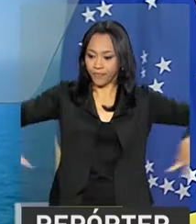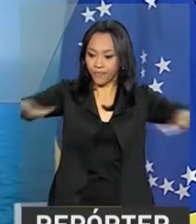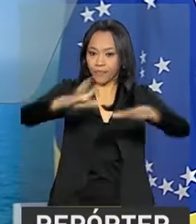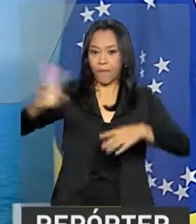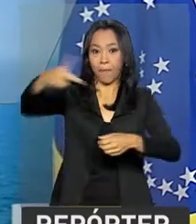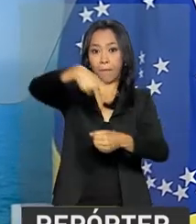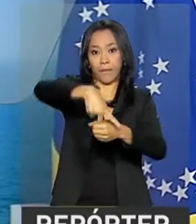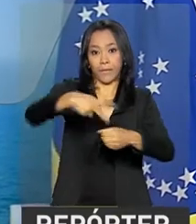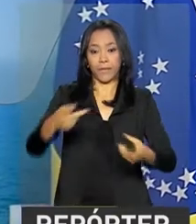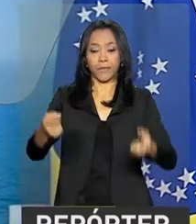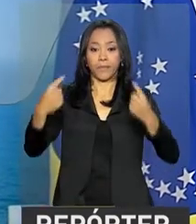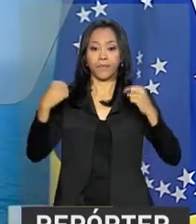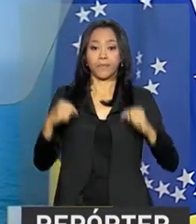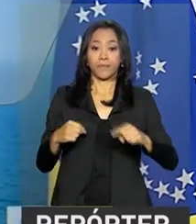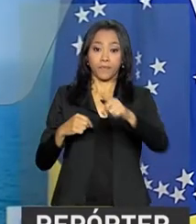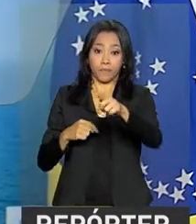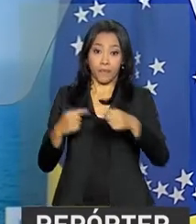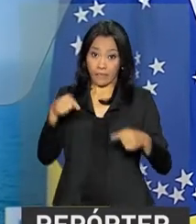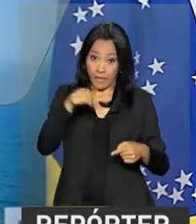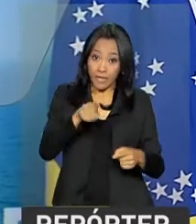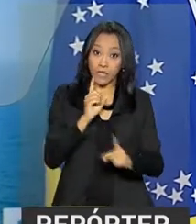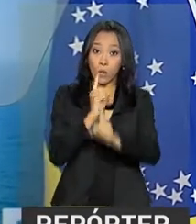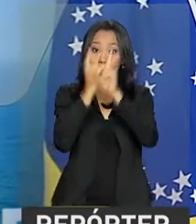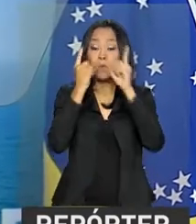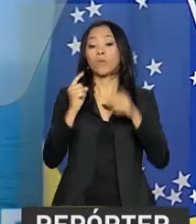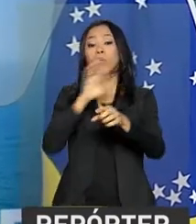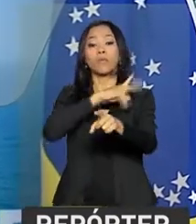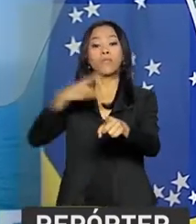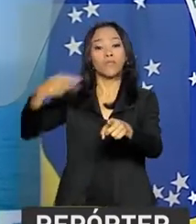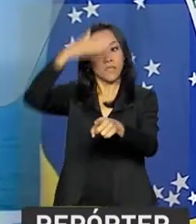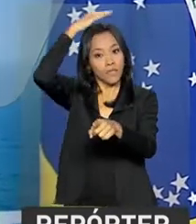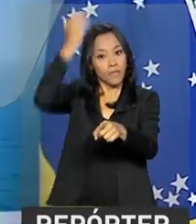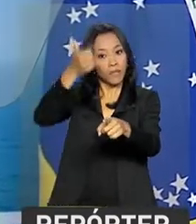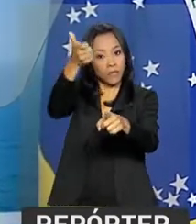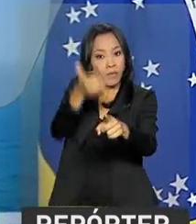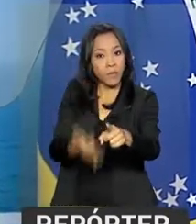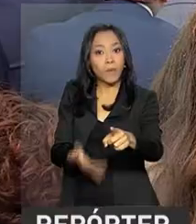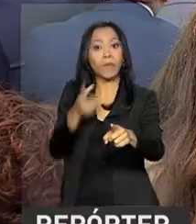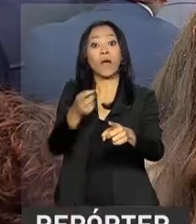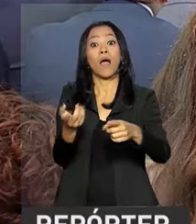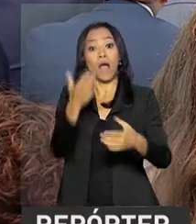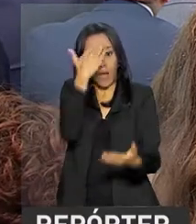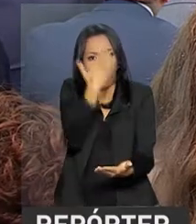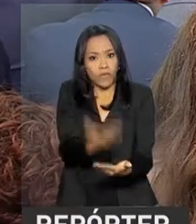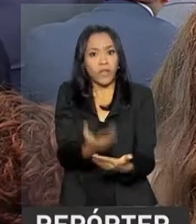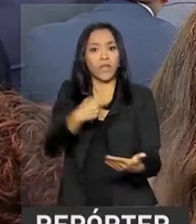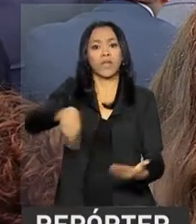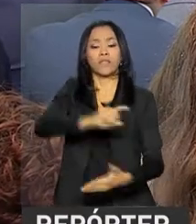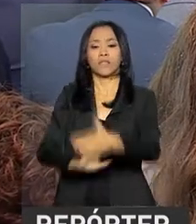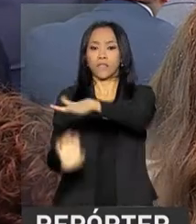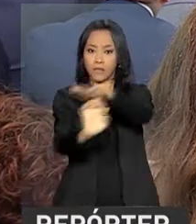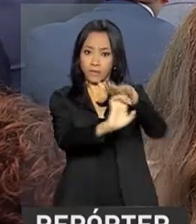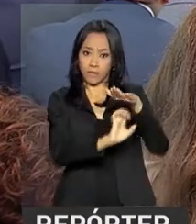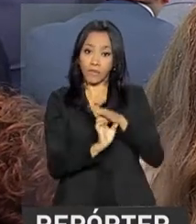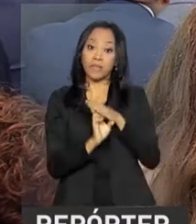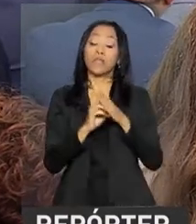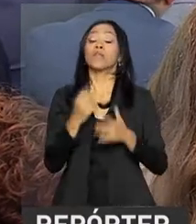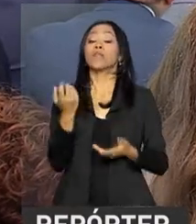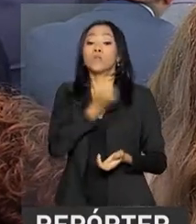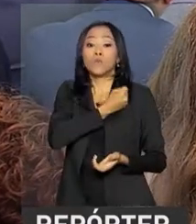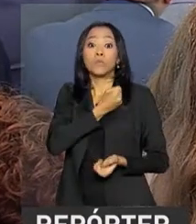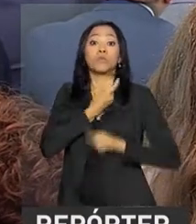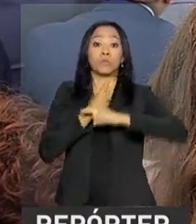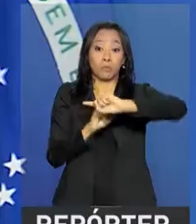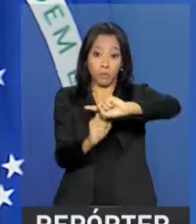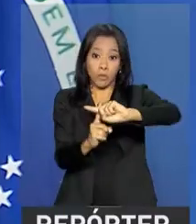temer destacou o empenho da petrobas na retomada da confiança dos investidores e os números positivos na produção de petróleo